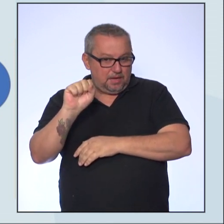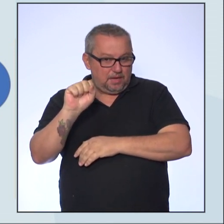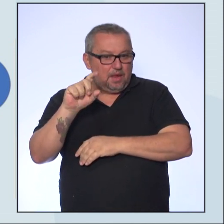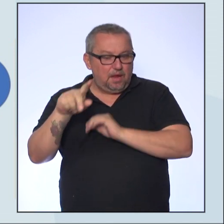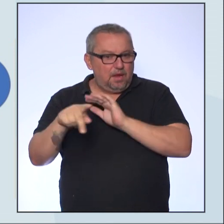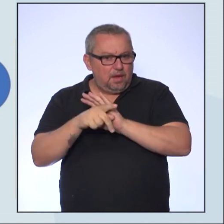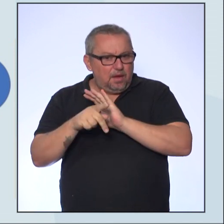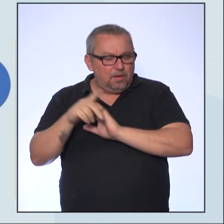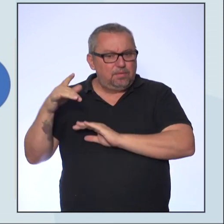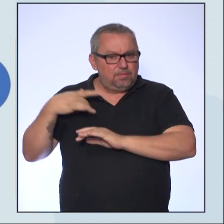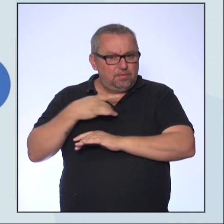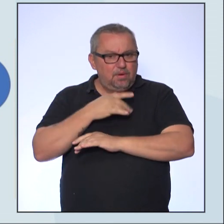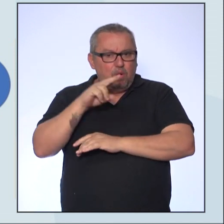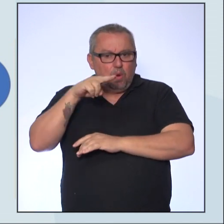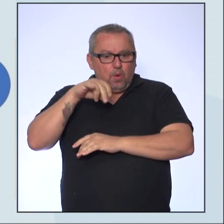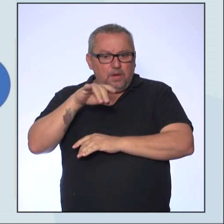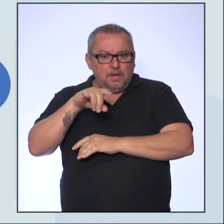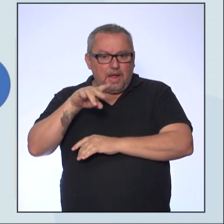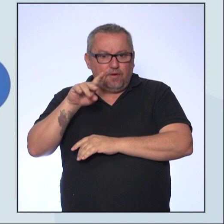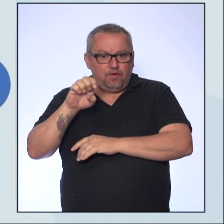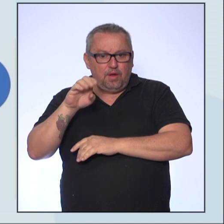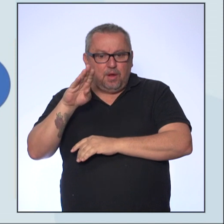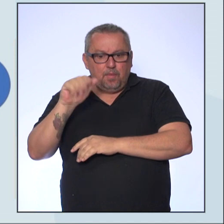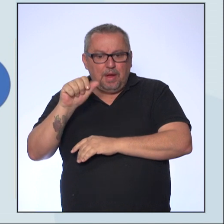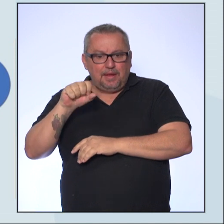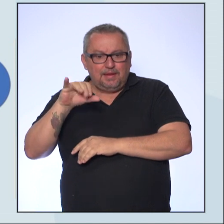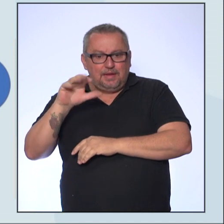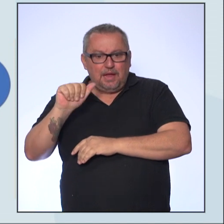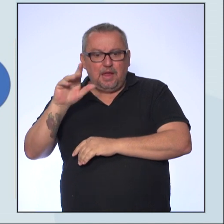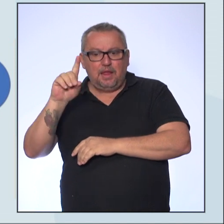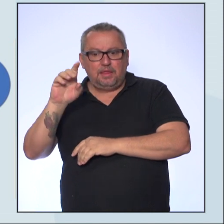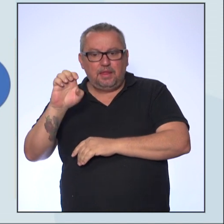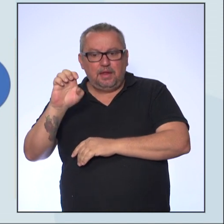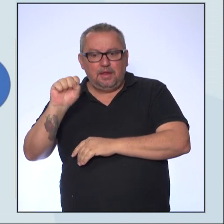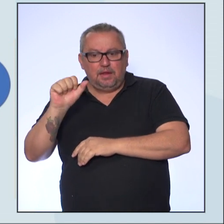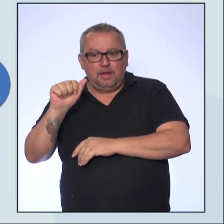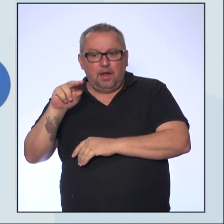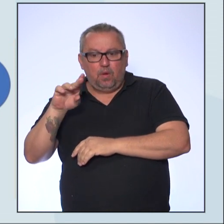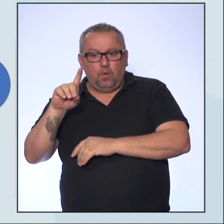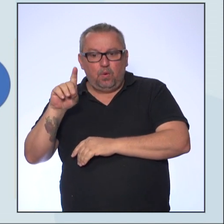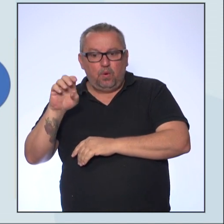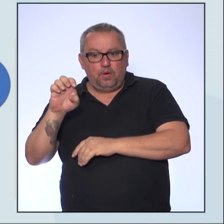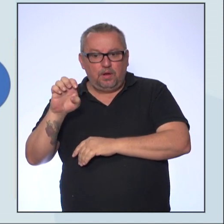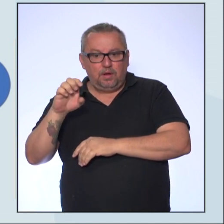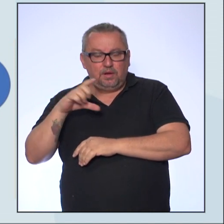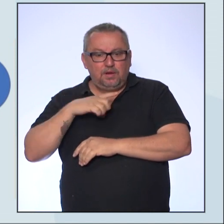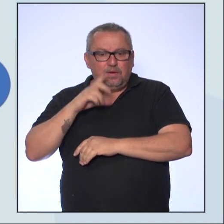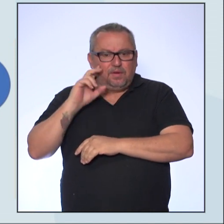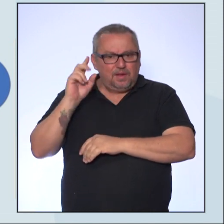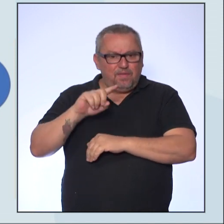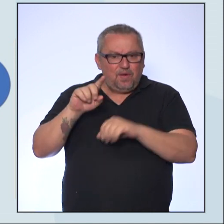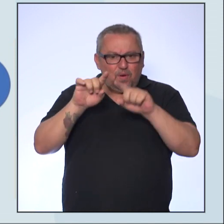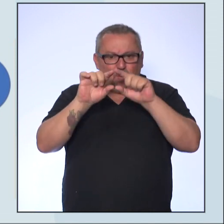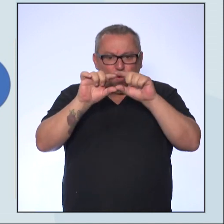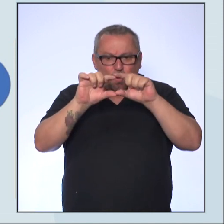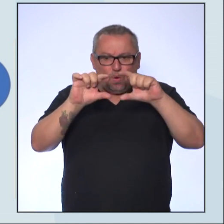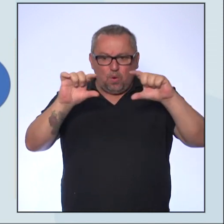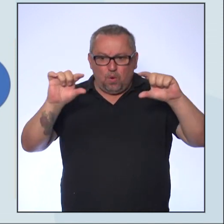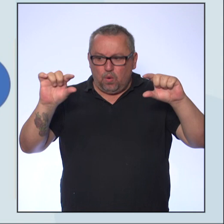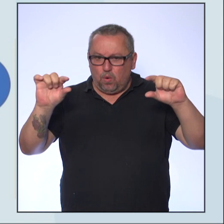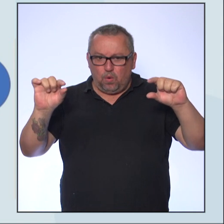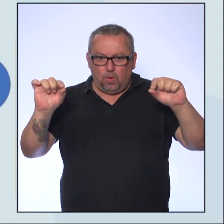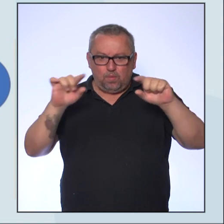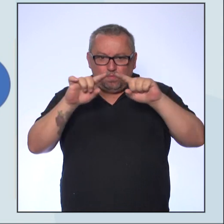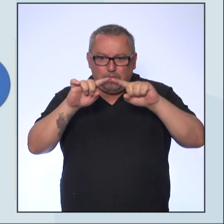uma unidade temática. E olha, eu tenho algumas formas geométricas, não tenho? Tenho. Então vamos entender um pouco o padrão